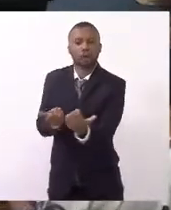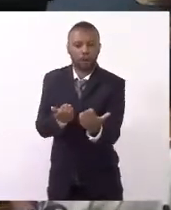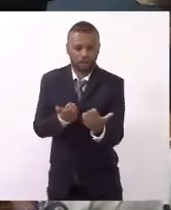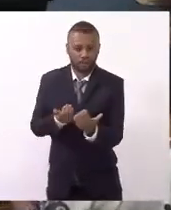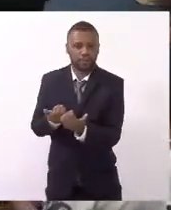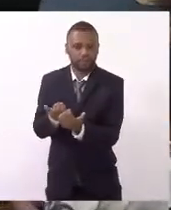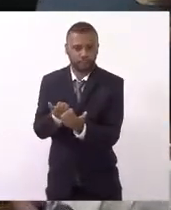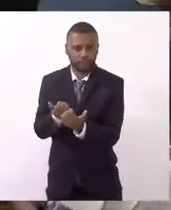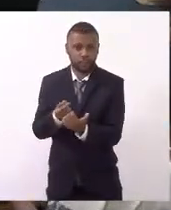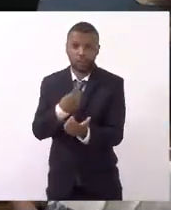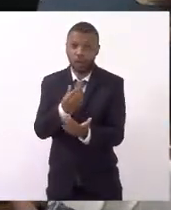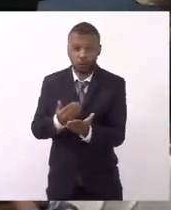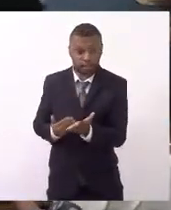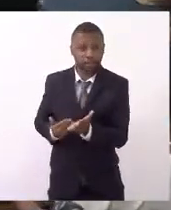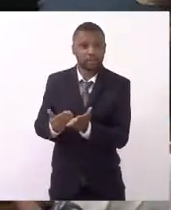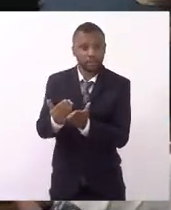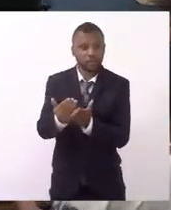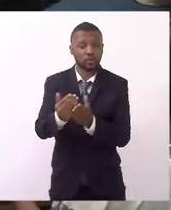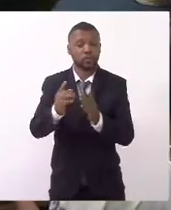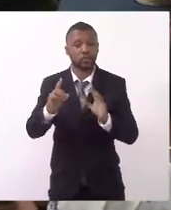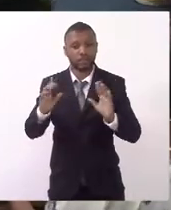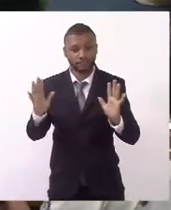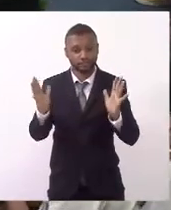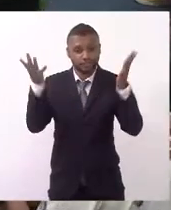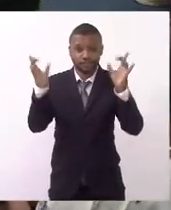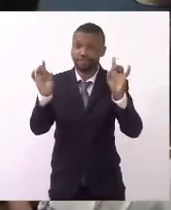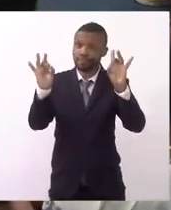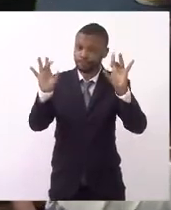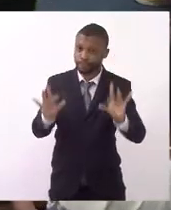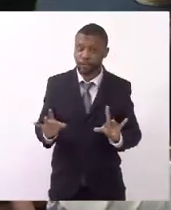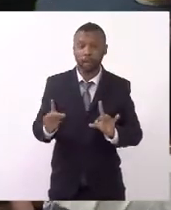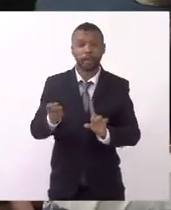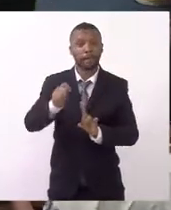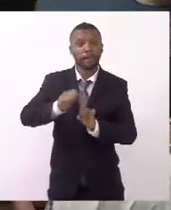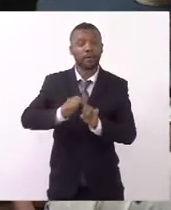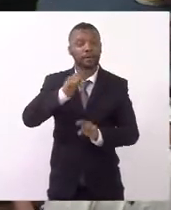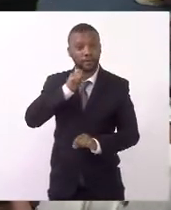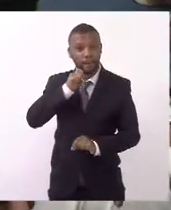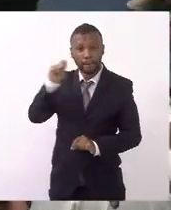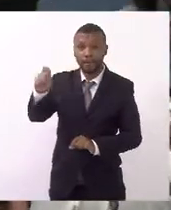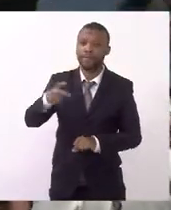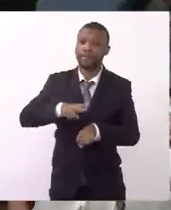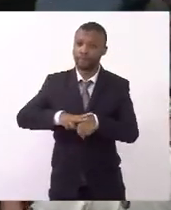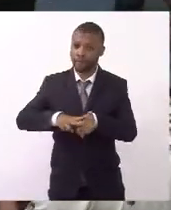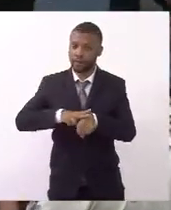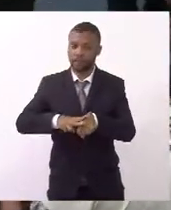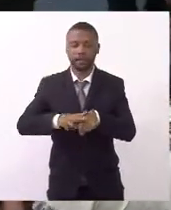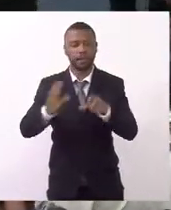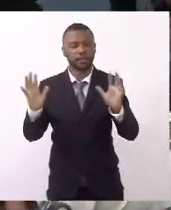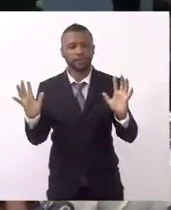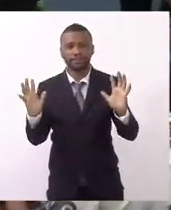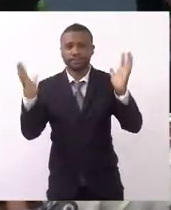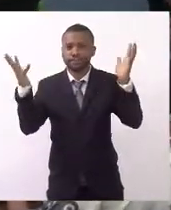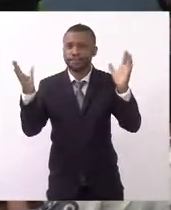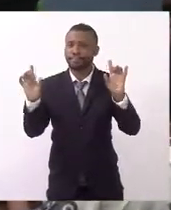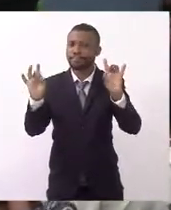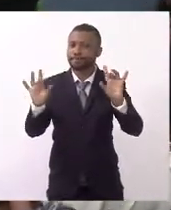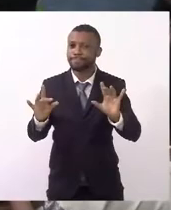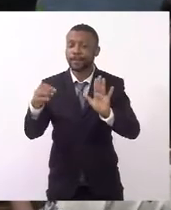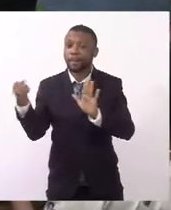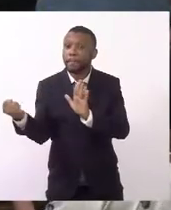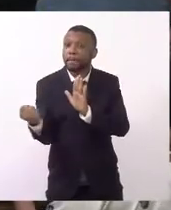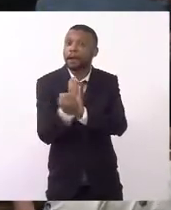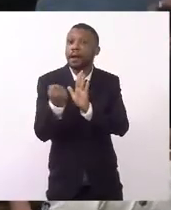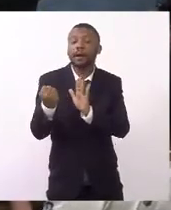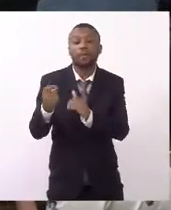para dar início a nossa sessão solene abre o verde essa sessão solene marca o